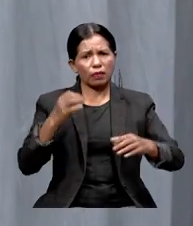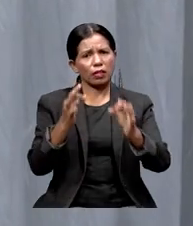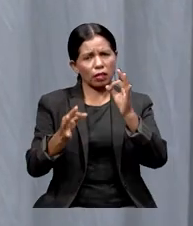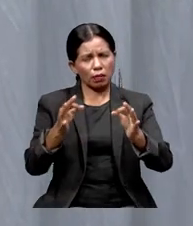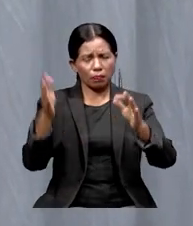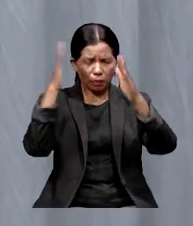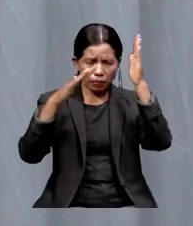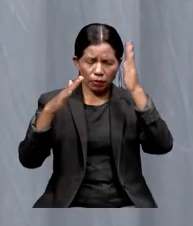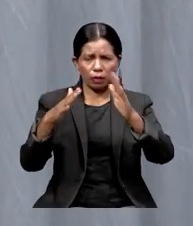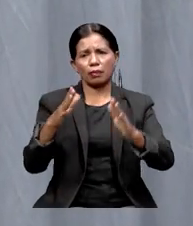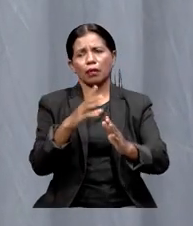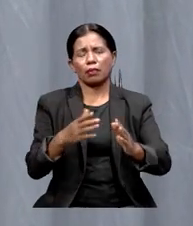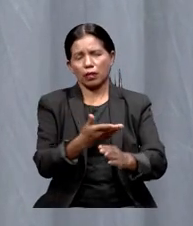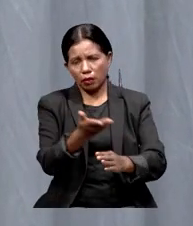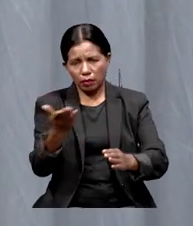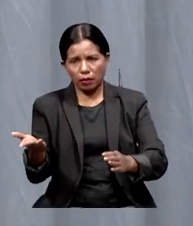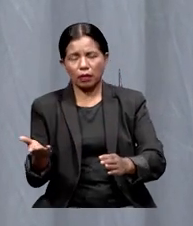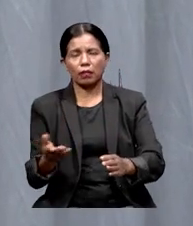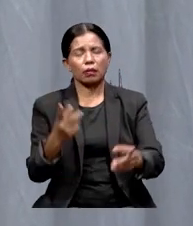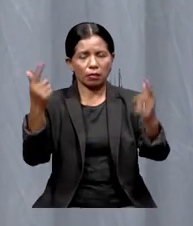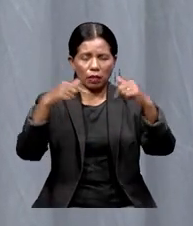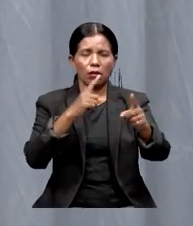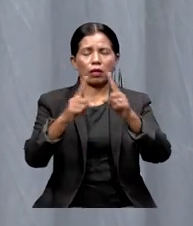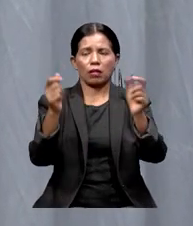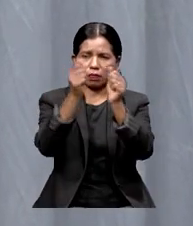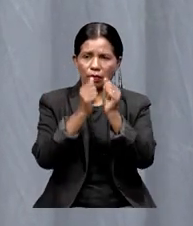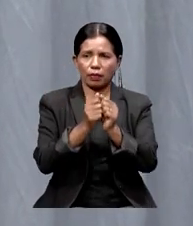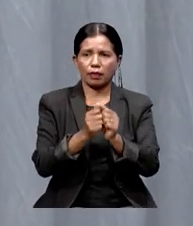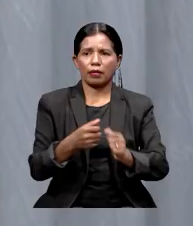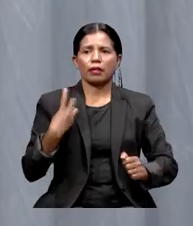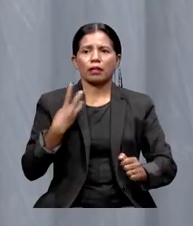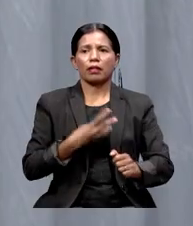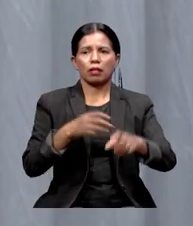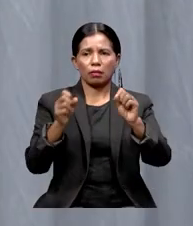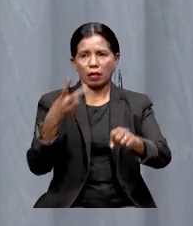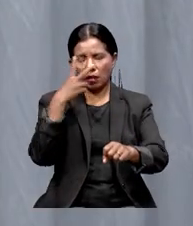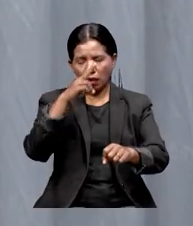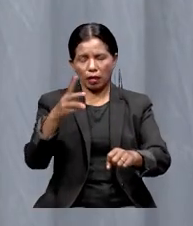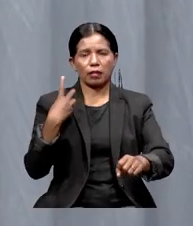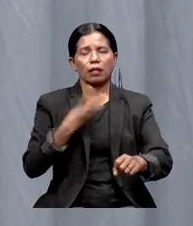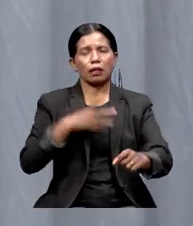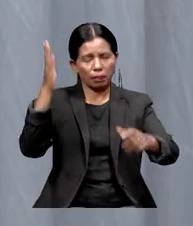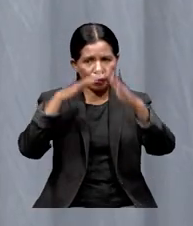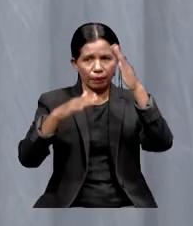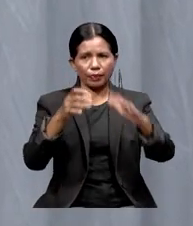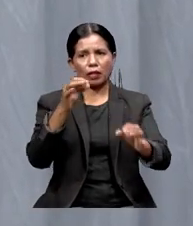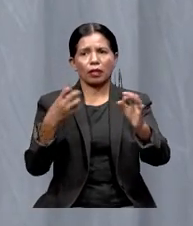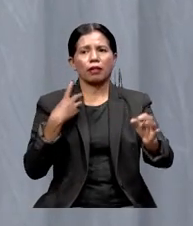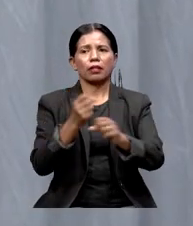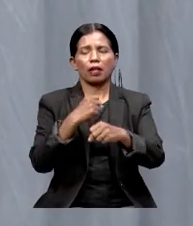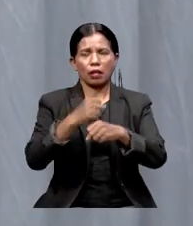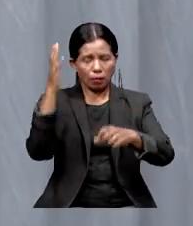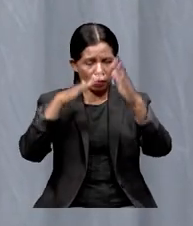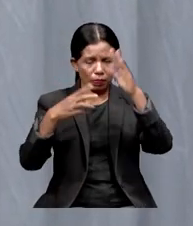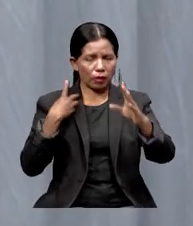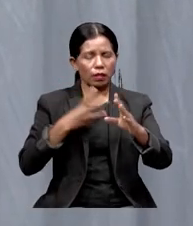durante ita pode trabalhar, mais ita pode ir mal. A tu não é, ita já resolve o problema. Quando está há o problema, está